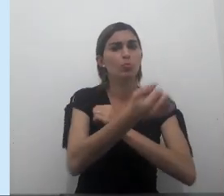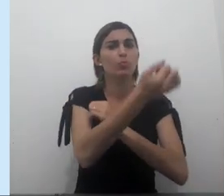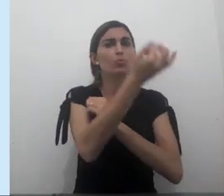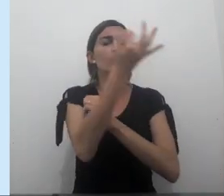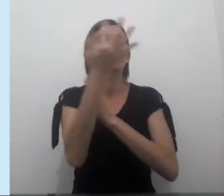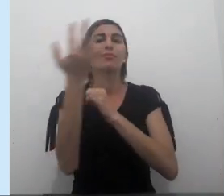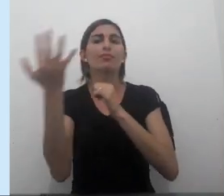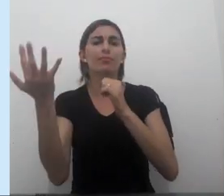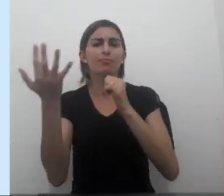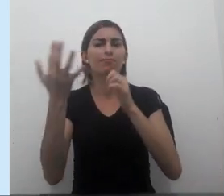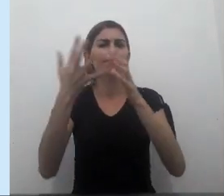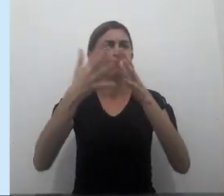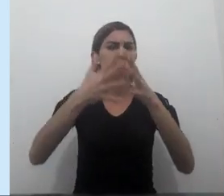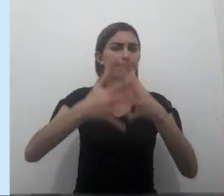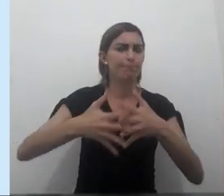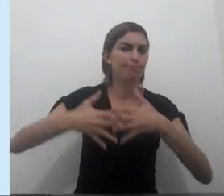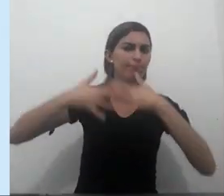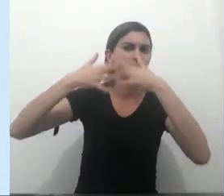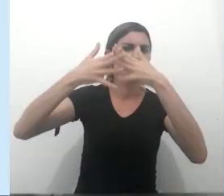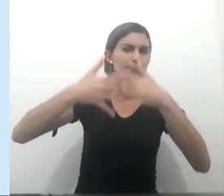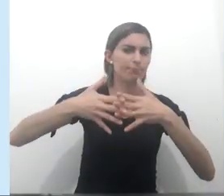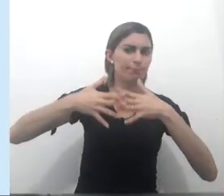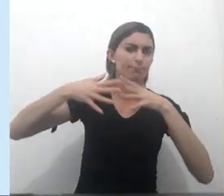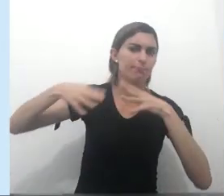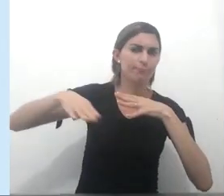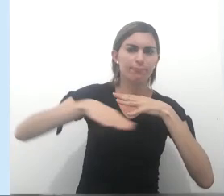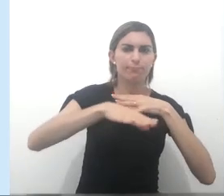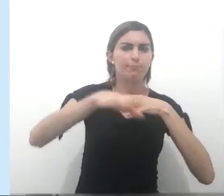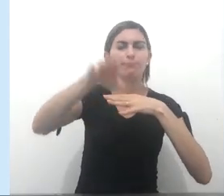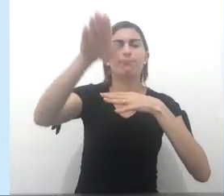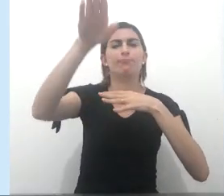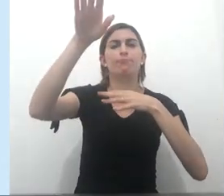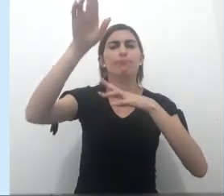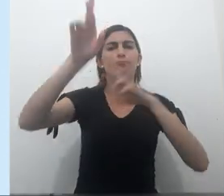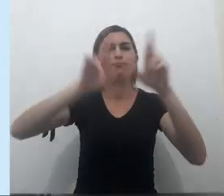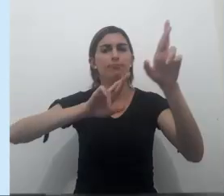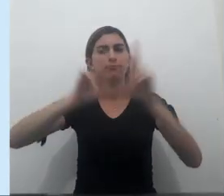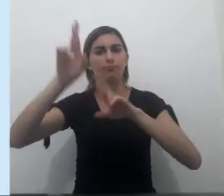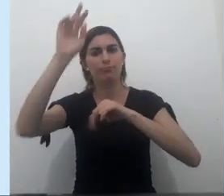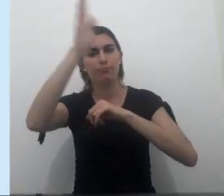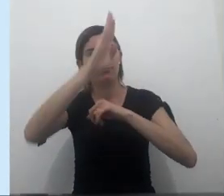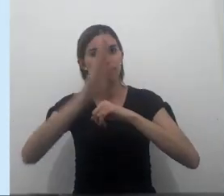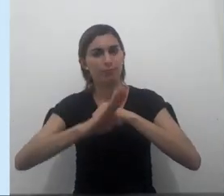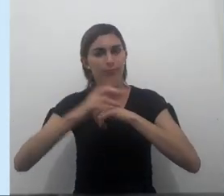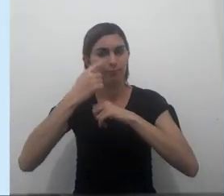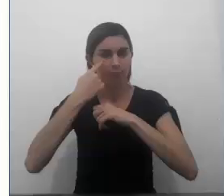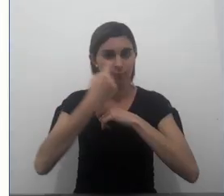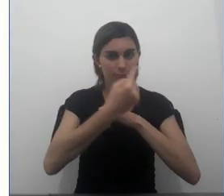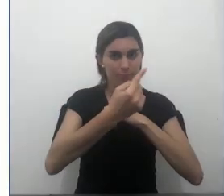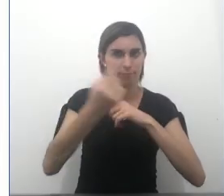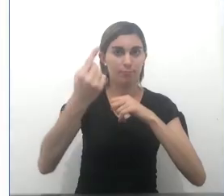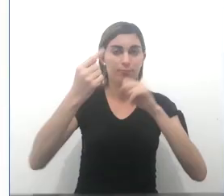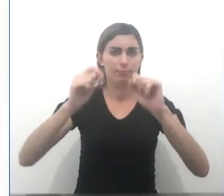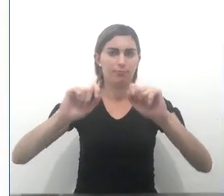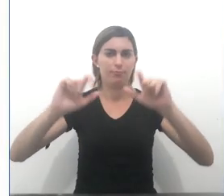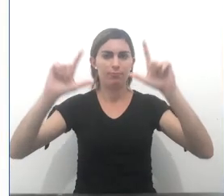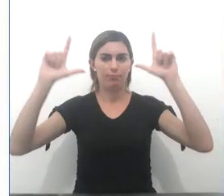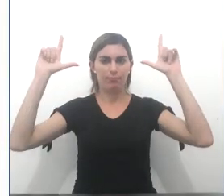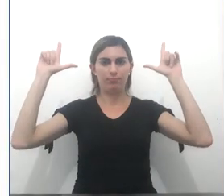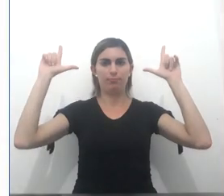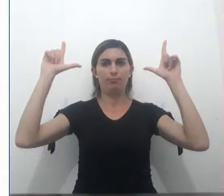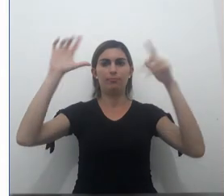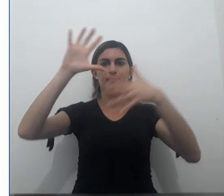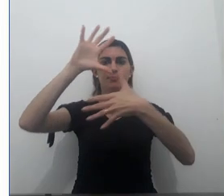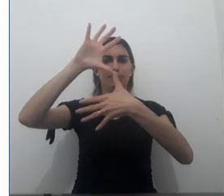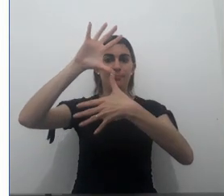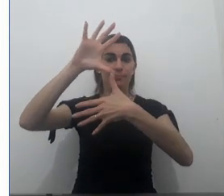a quantidade de caminhões que circulam pelas rodovias brasileiras. Tá, gente? Observa na tela esse